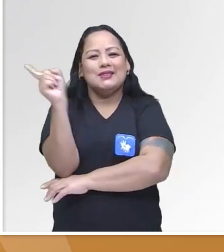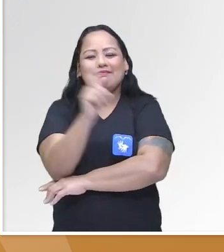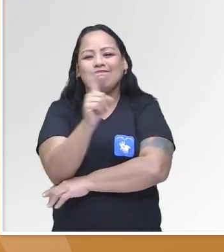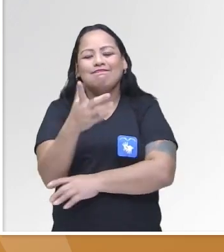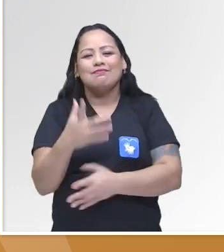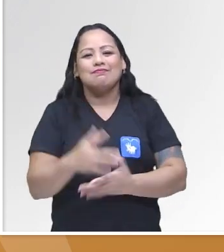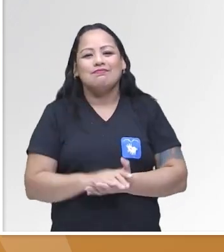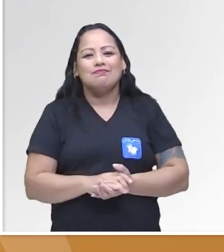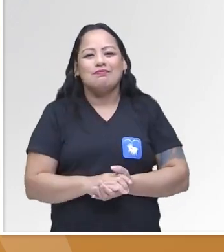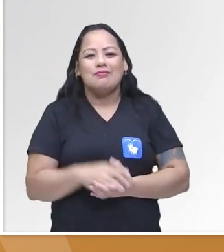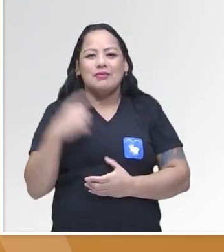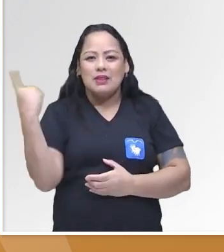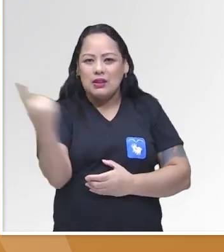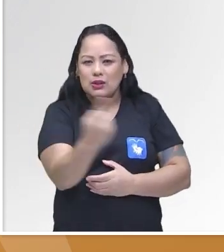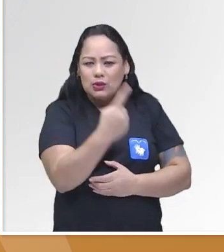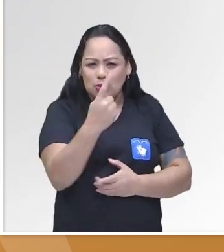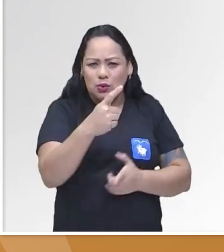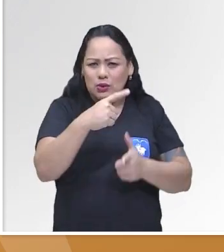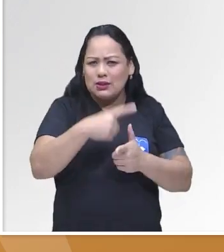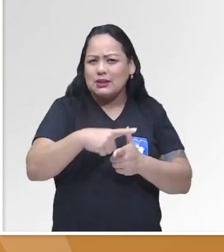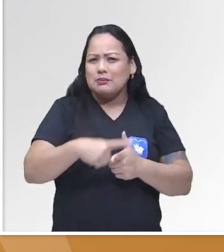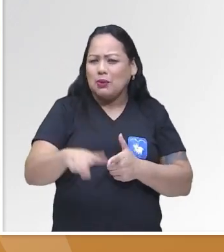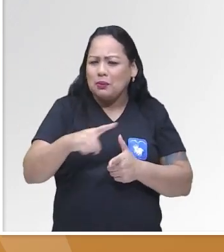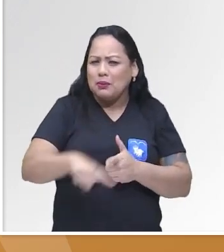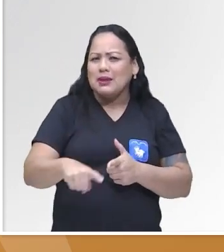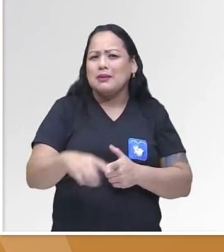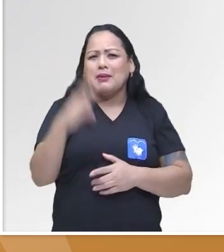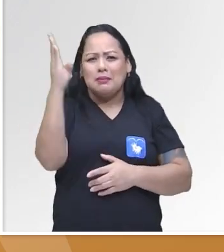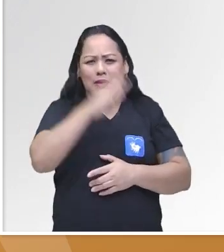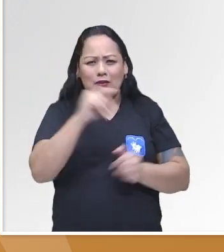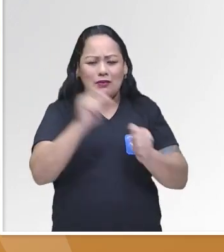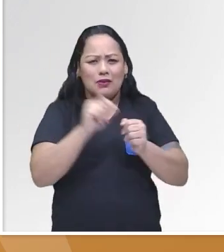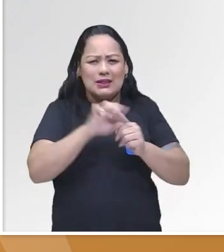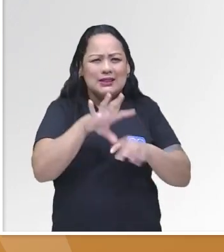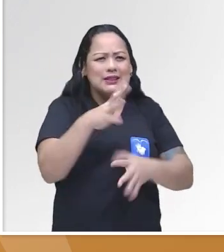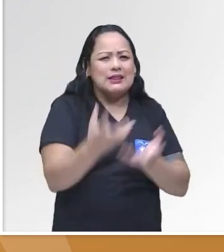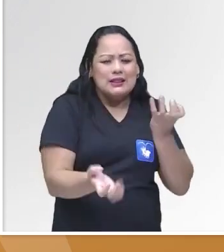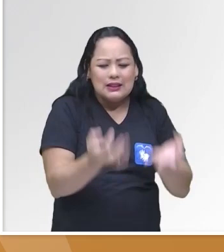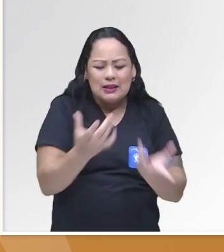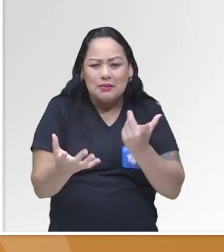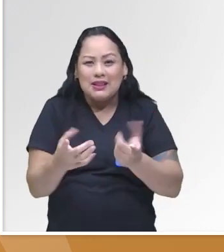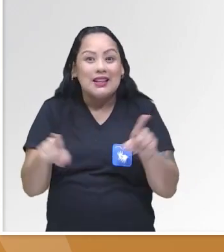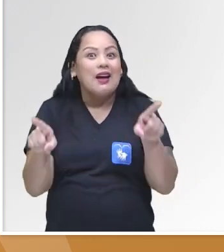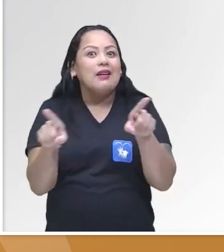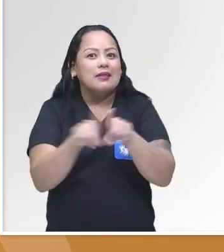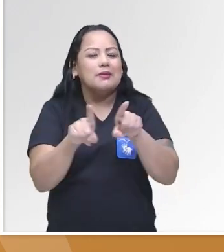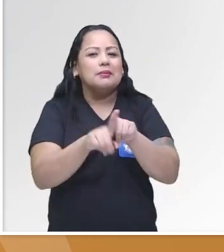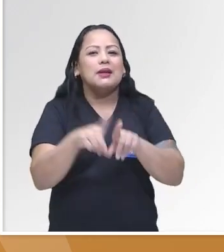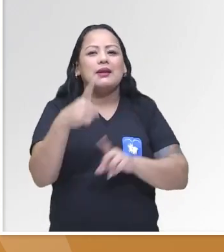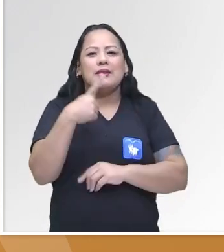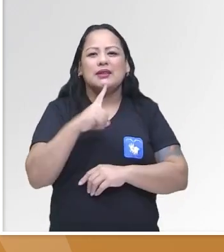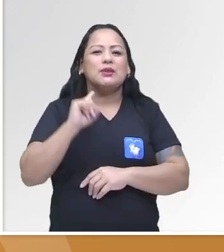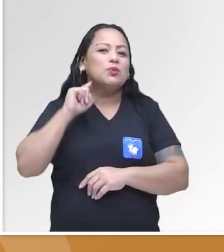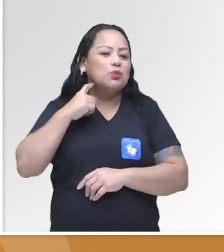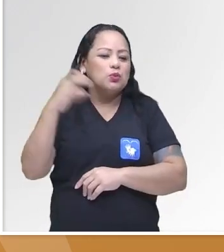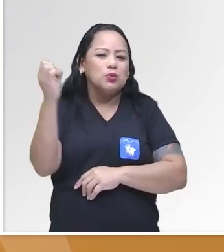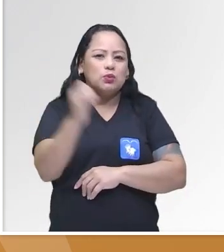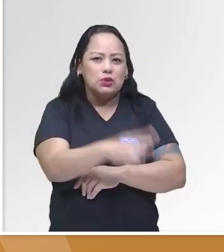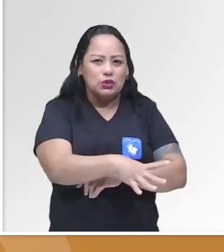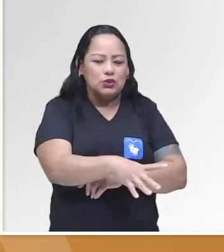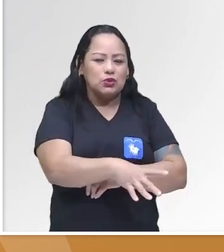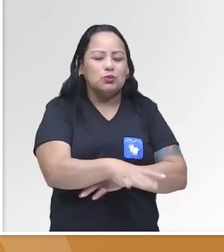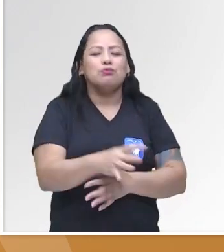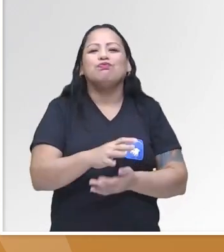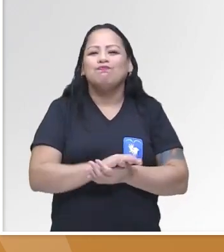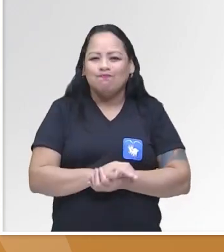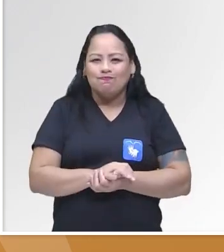E nós prejudicamos de todas as formas, não é só a queimada, não. É o meu lixinho lá, que é queimado no final do dia embaixo da árvore.